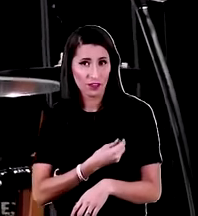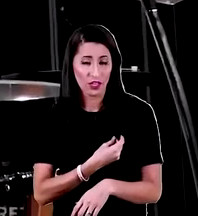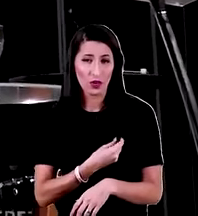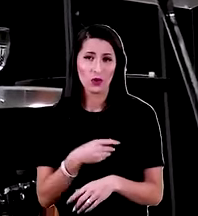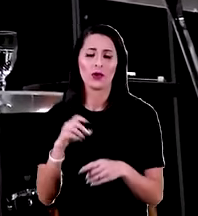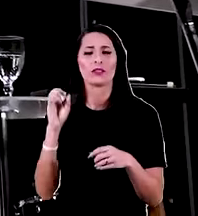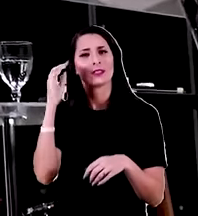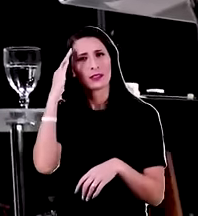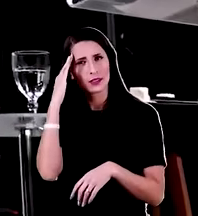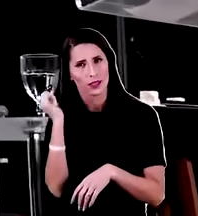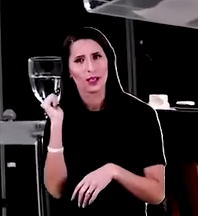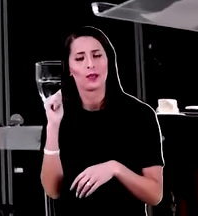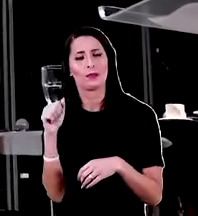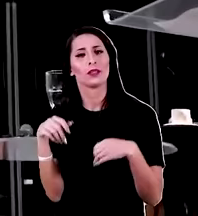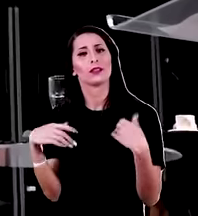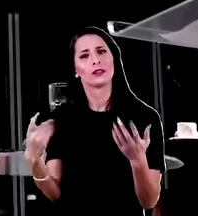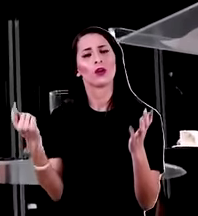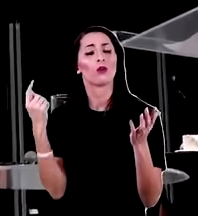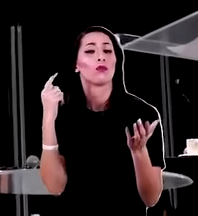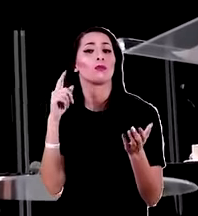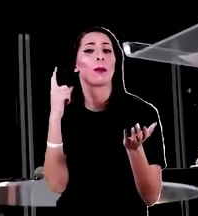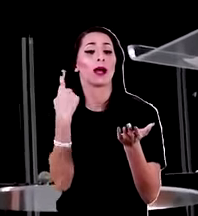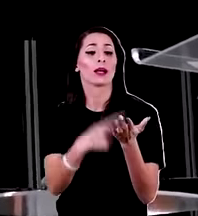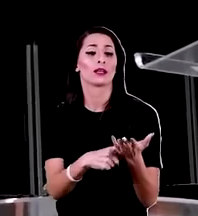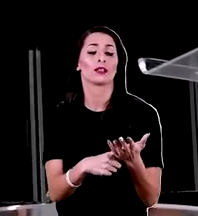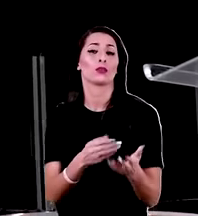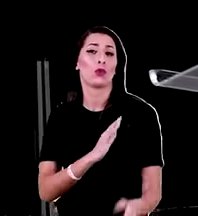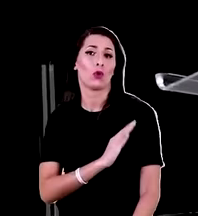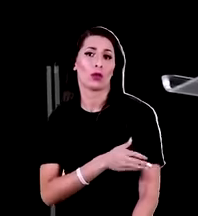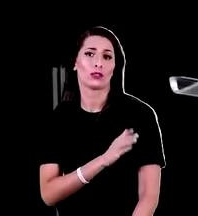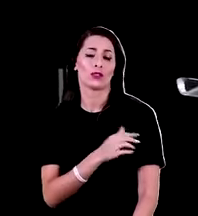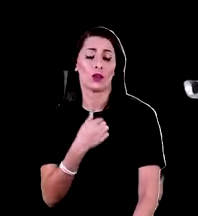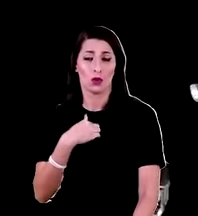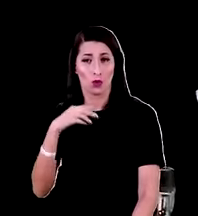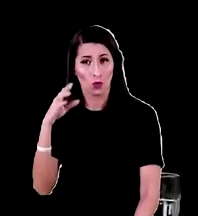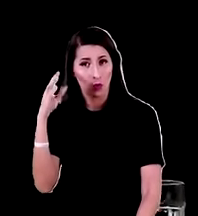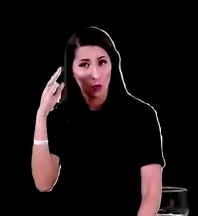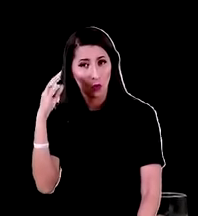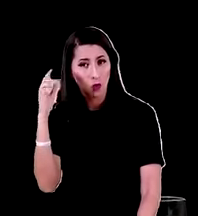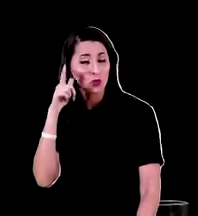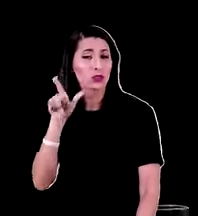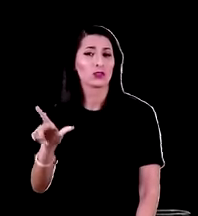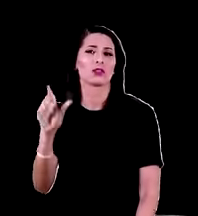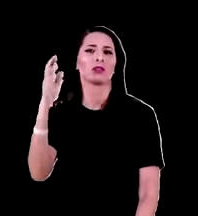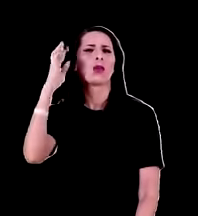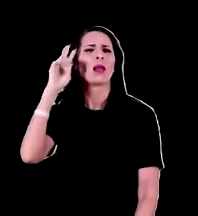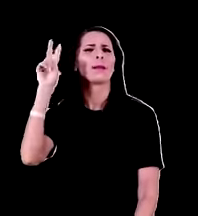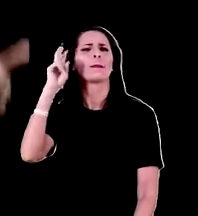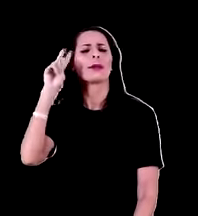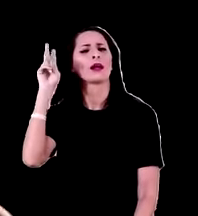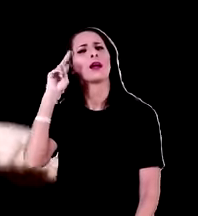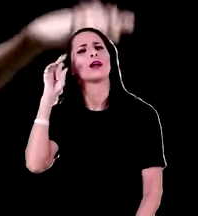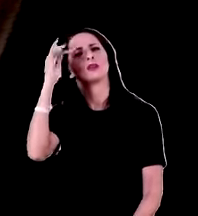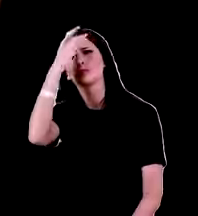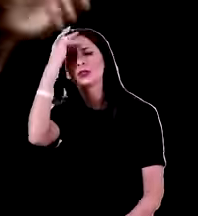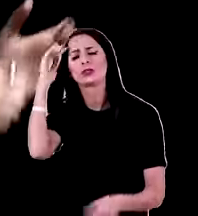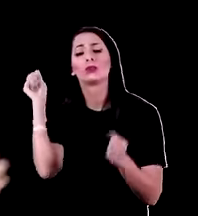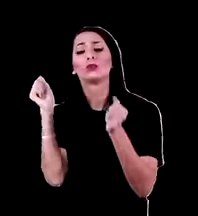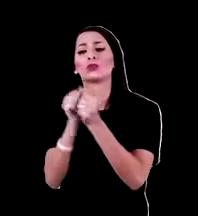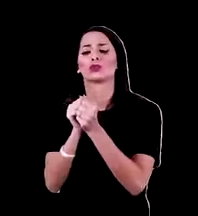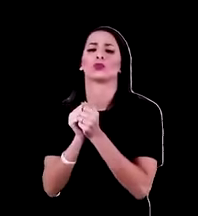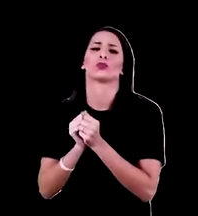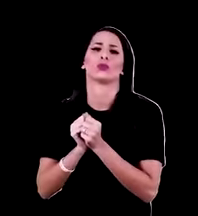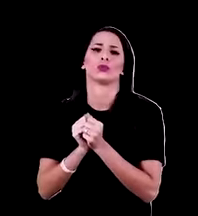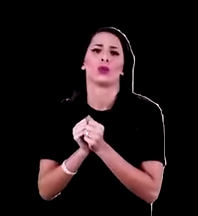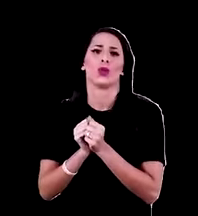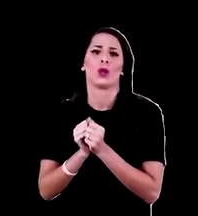no coração da gente. Eu consigo me lembrar quem esteve comigo na trincheira nesses momentos. Quem nunca me deixou, quem nunca me